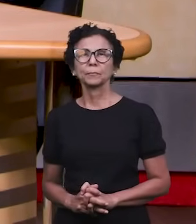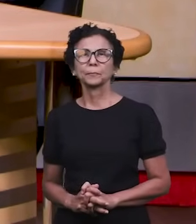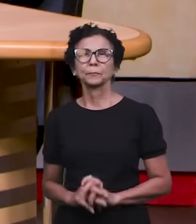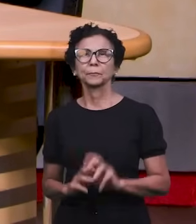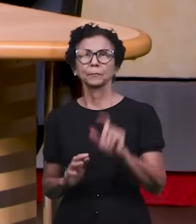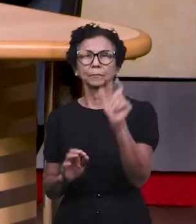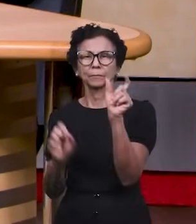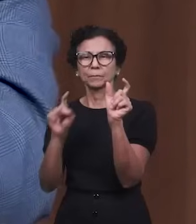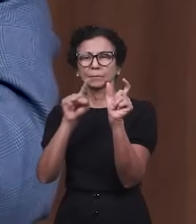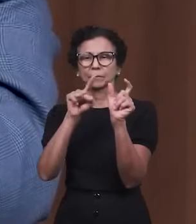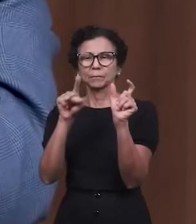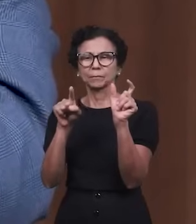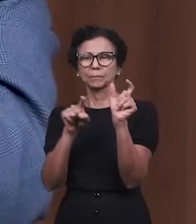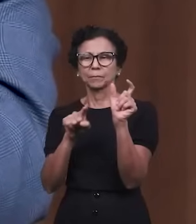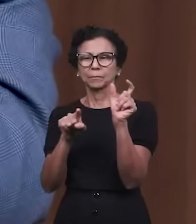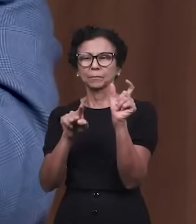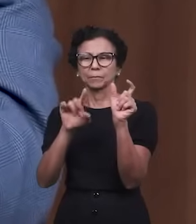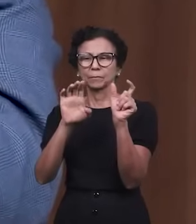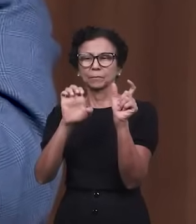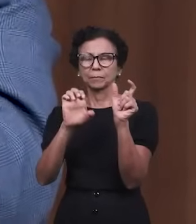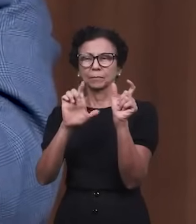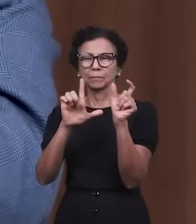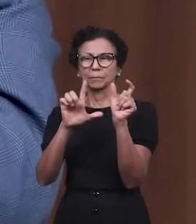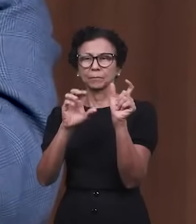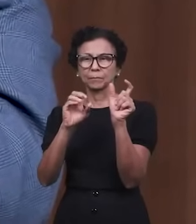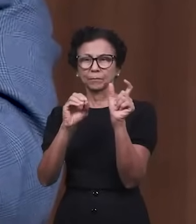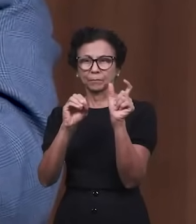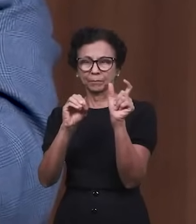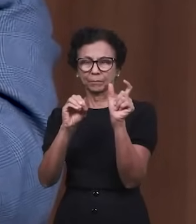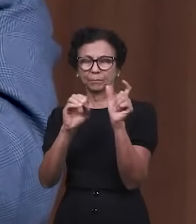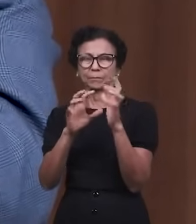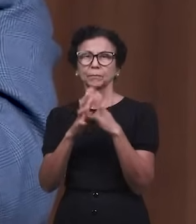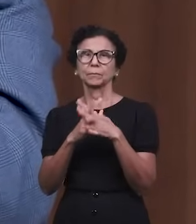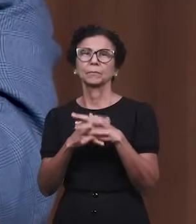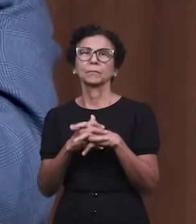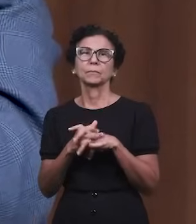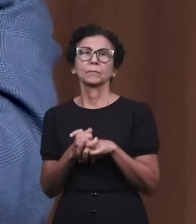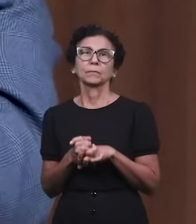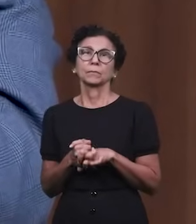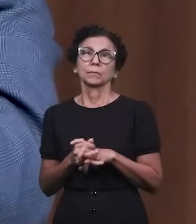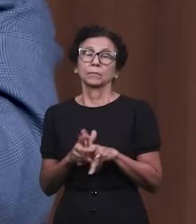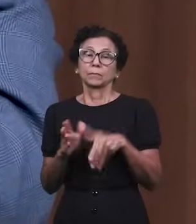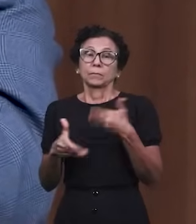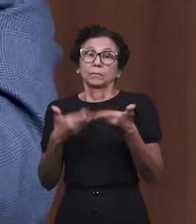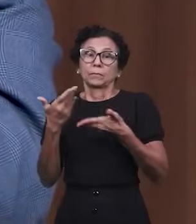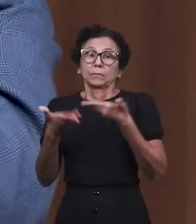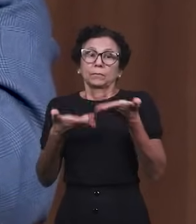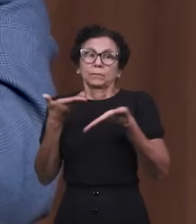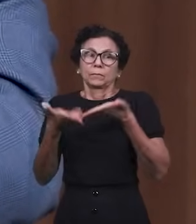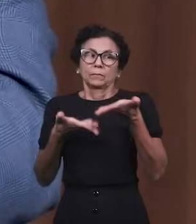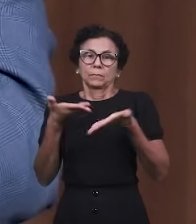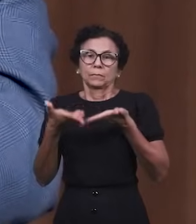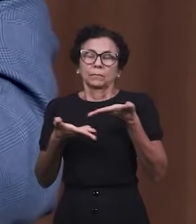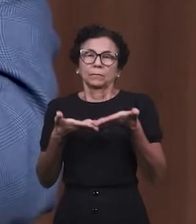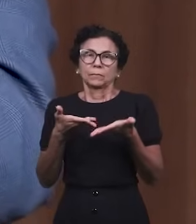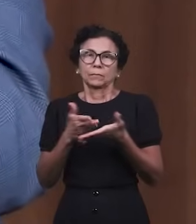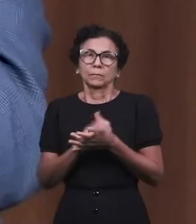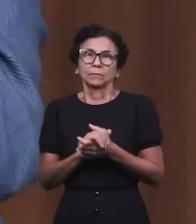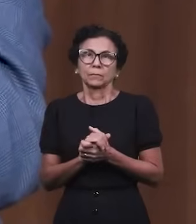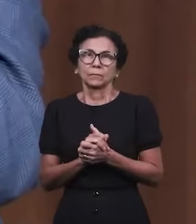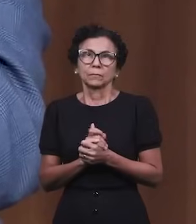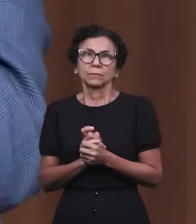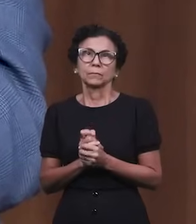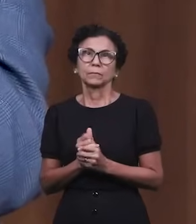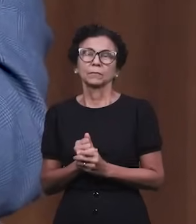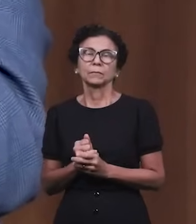eu usava sempre, como dava aula, o zelo é o cuidado excessivo, né? Cuidado excessivo, você tem uma coisa que